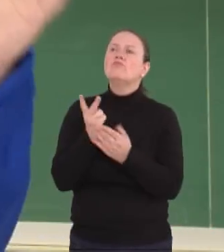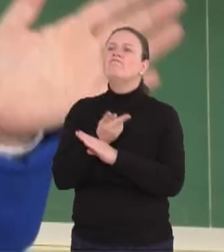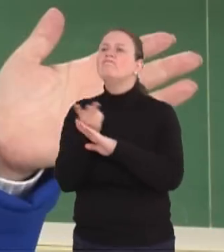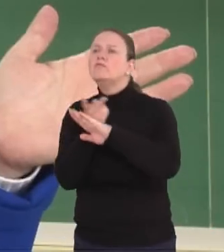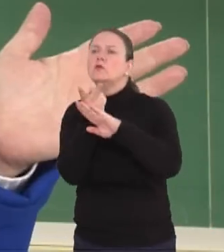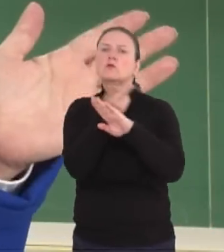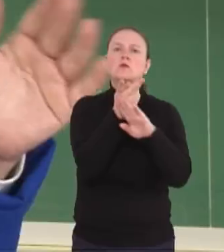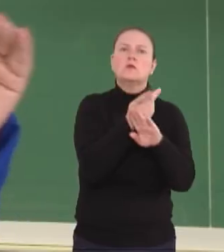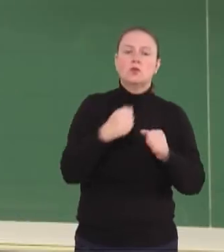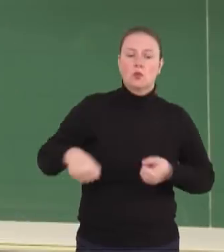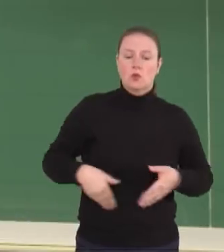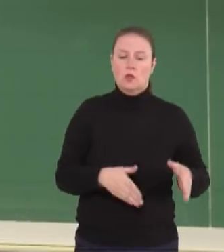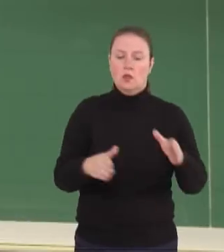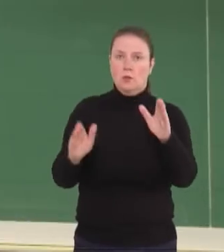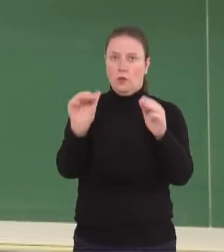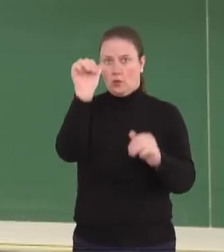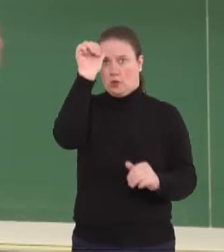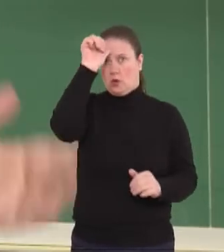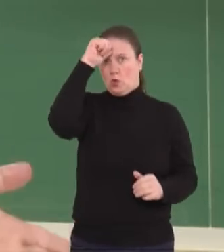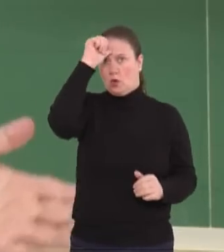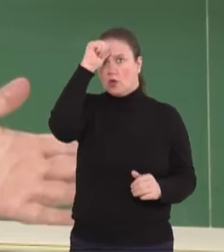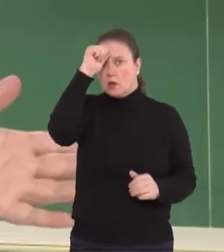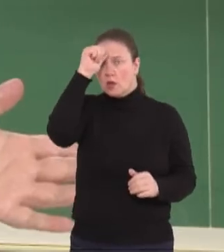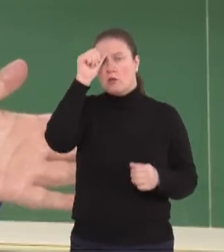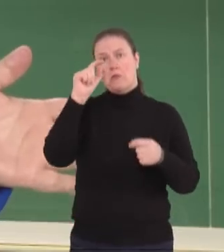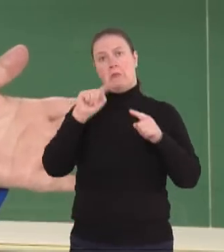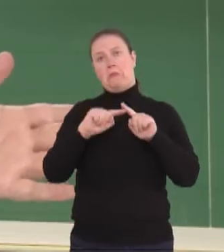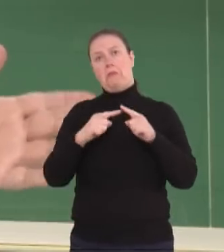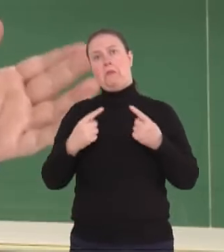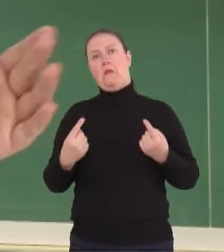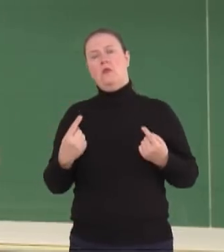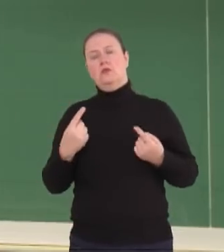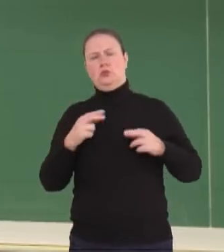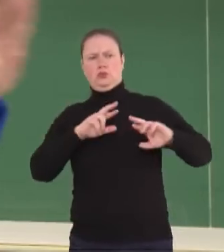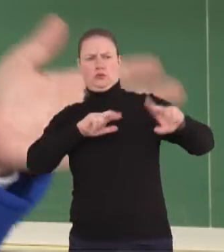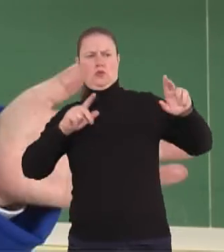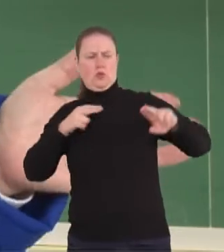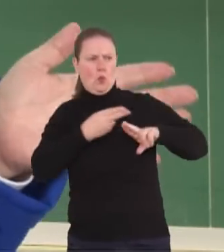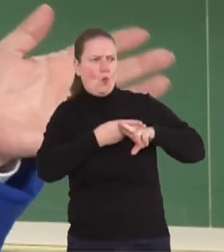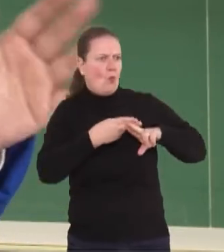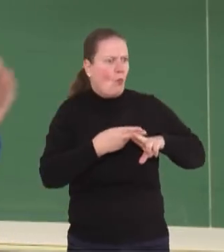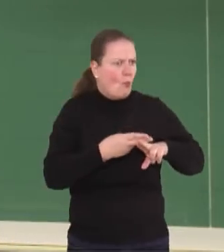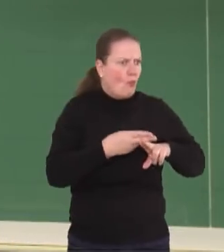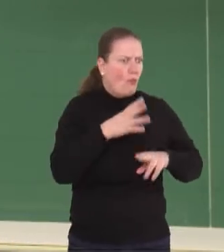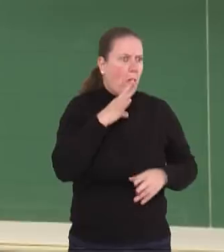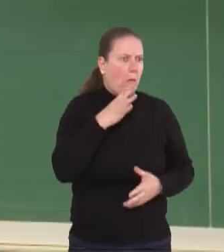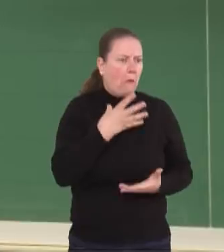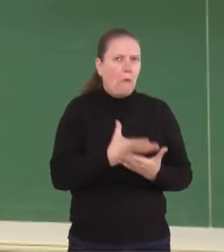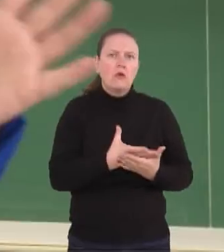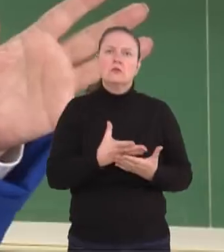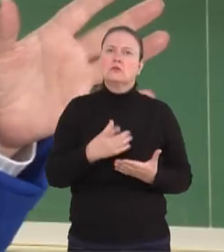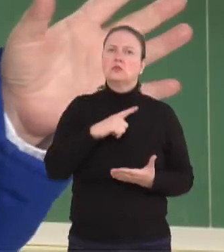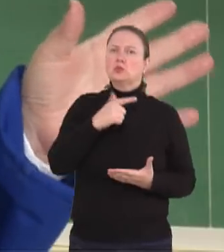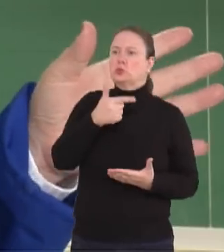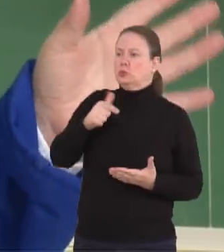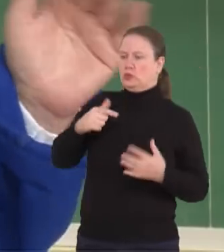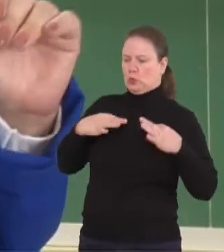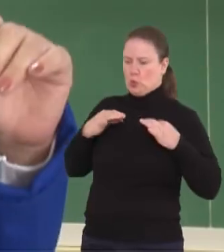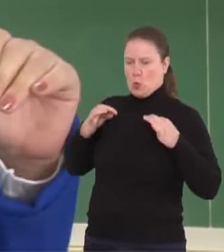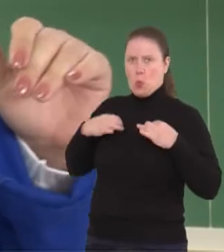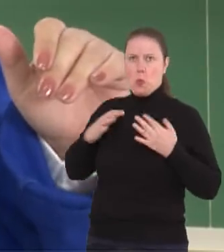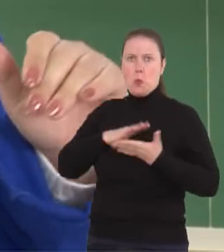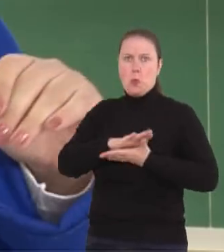povo exótico, né, andavam diferente dos portugueses, lembram? Andavam todos nus, né, sem nenhuma